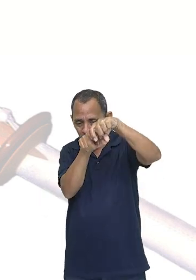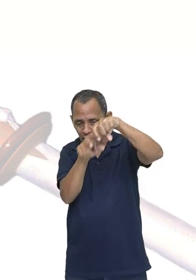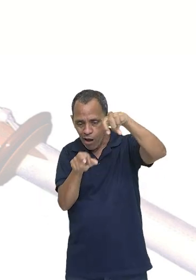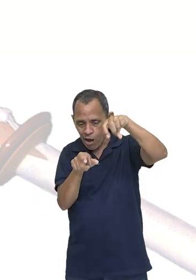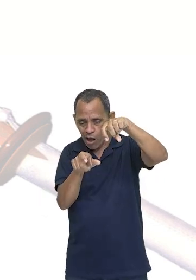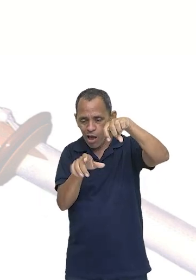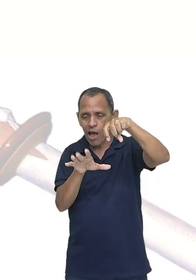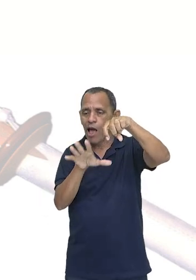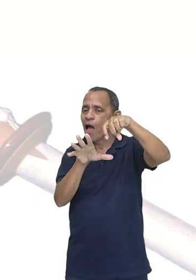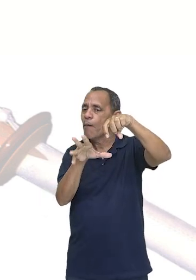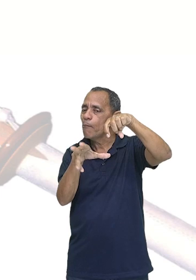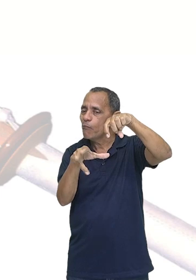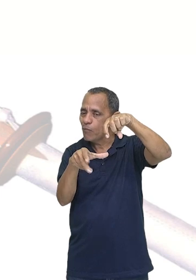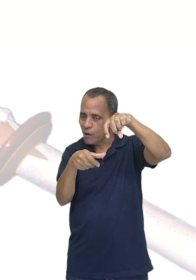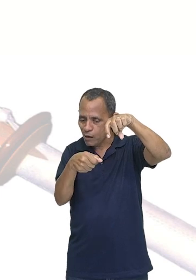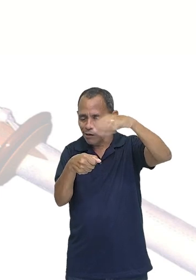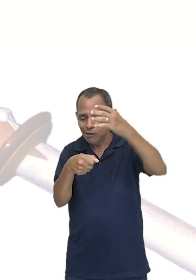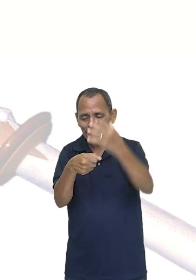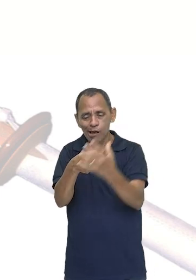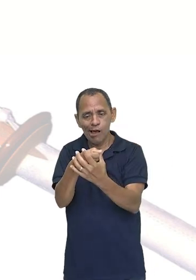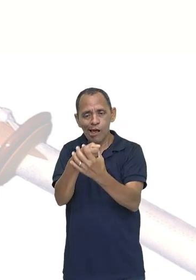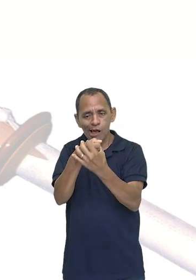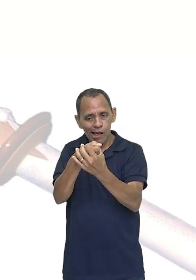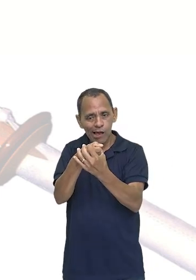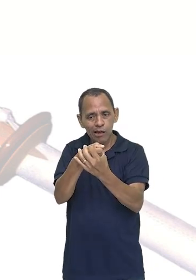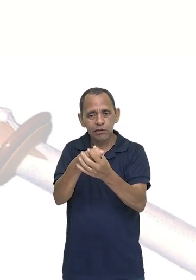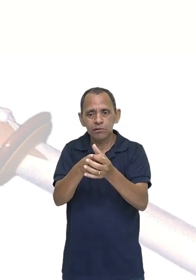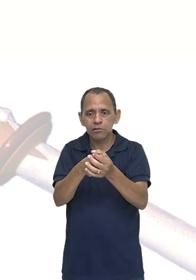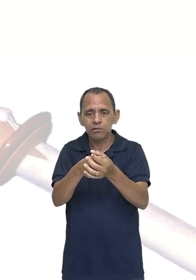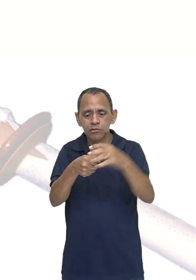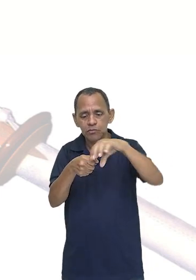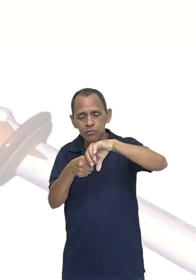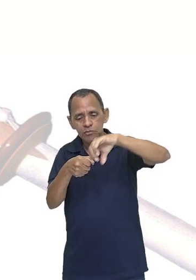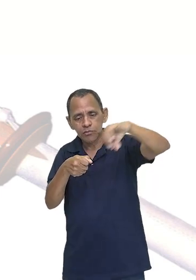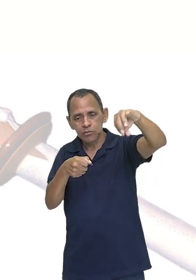nosso kendoka vai segurar. Segurar fora